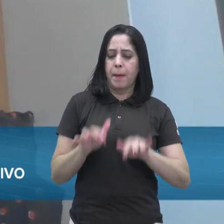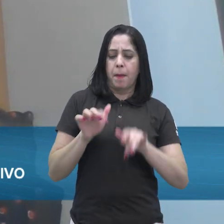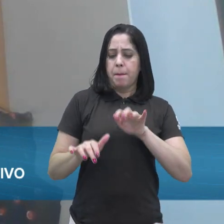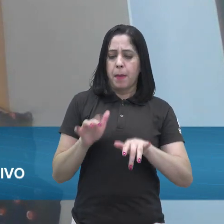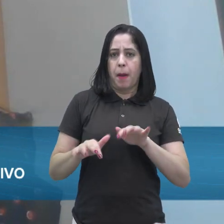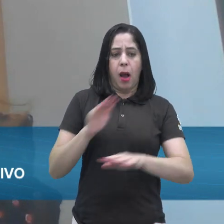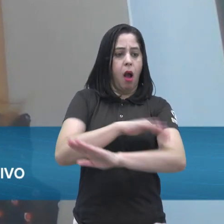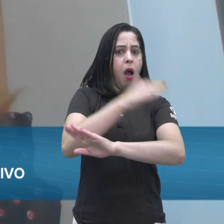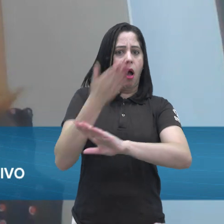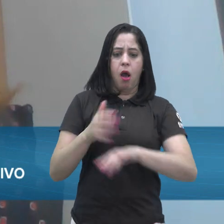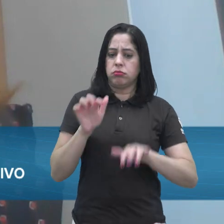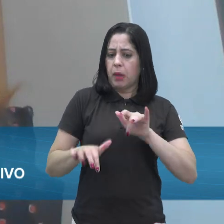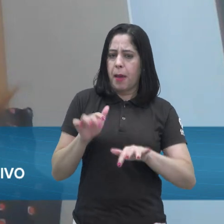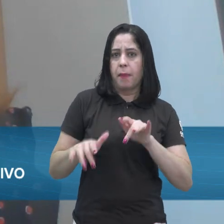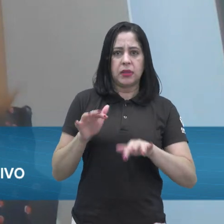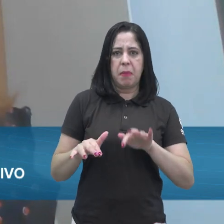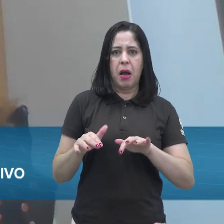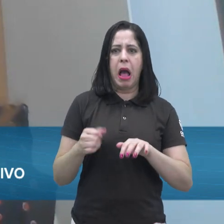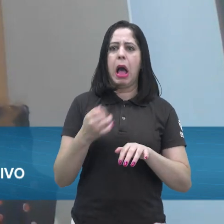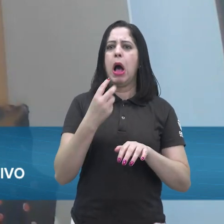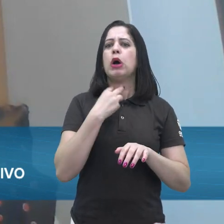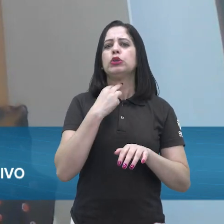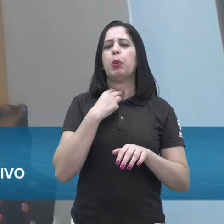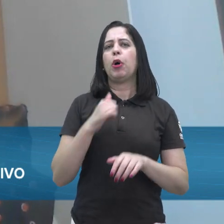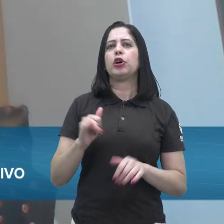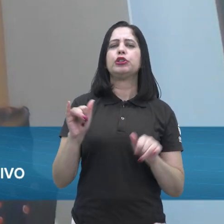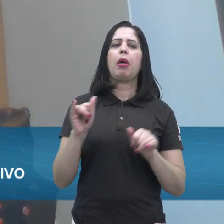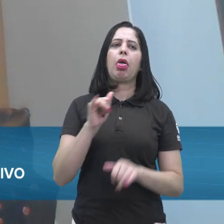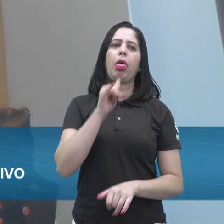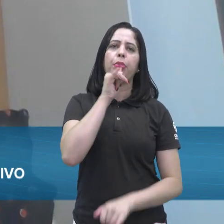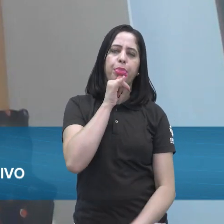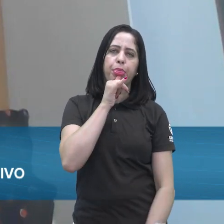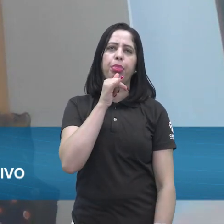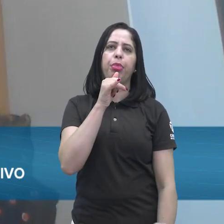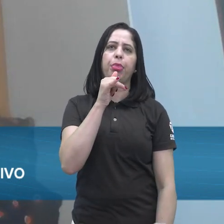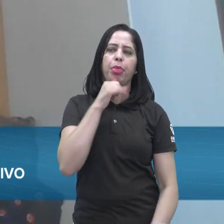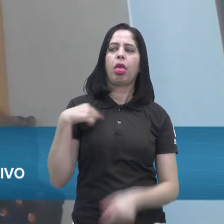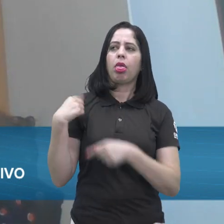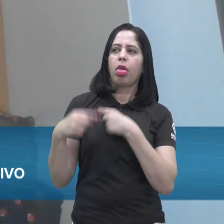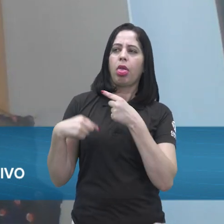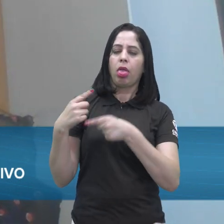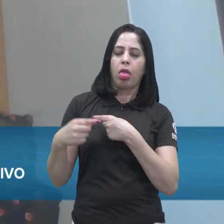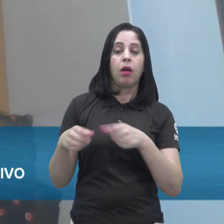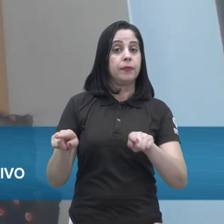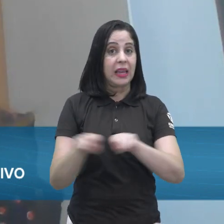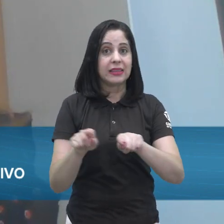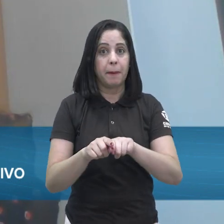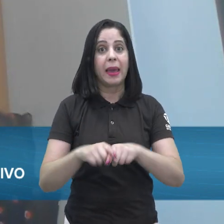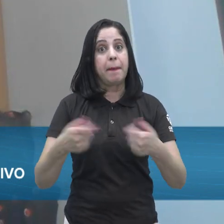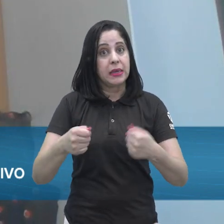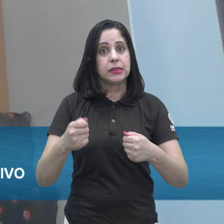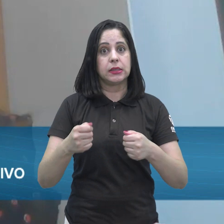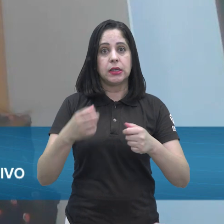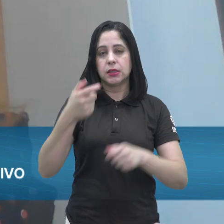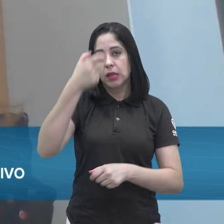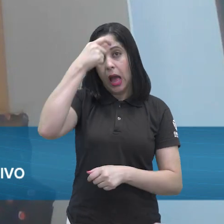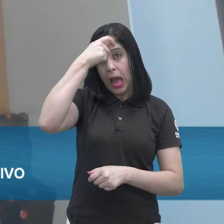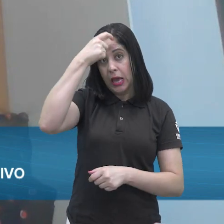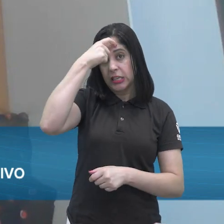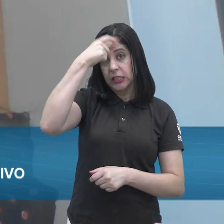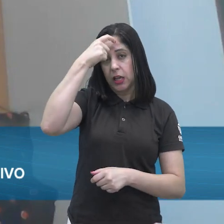estiver. Na verdade, a gente tem as competências também que são de inteligência emocional, de resiliência,